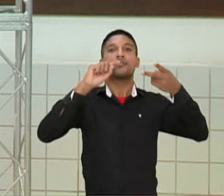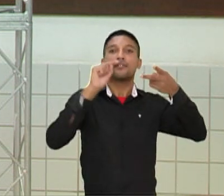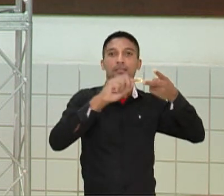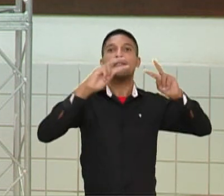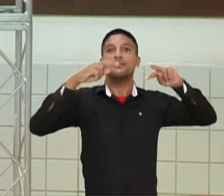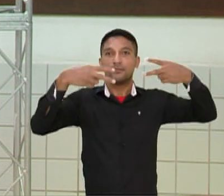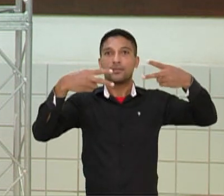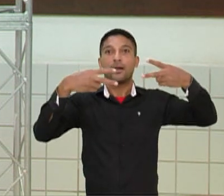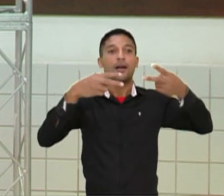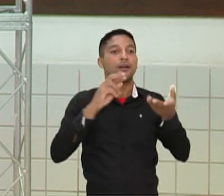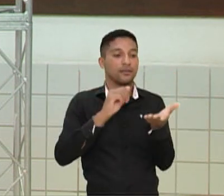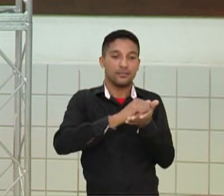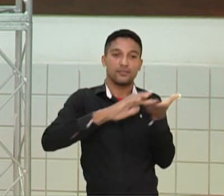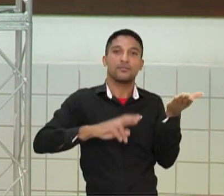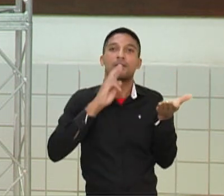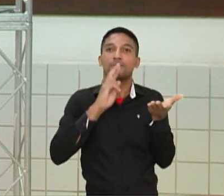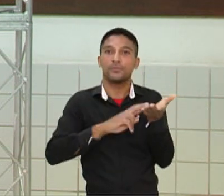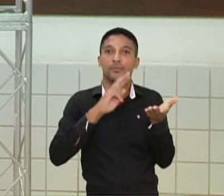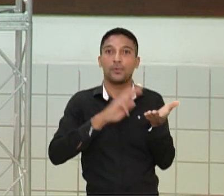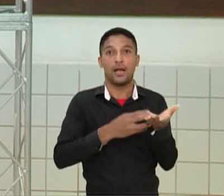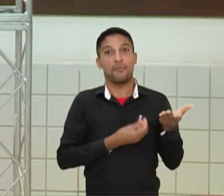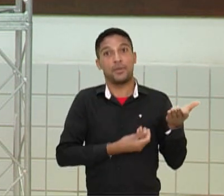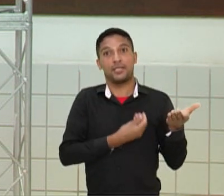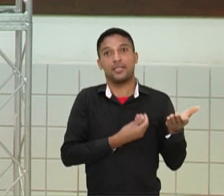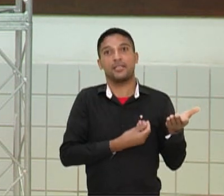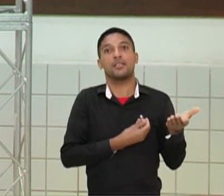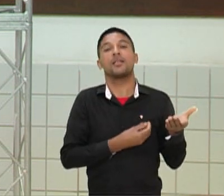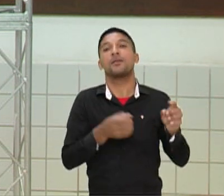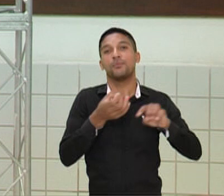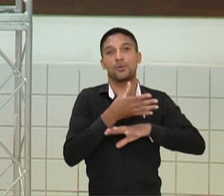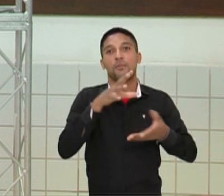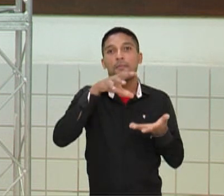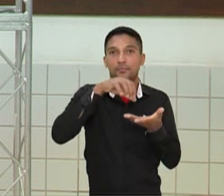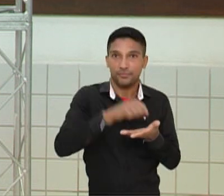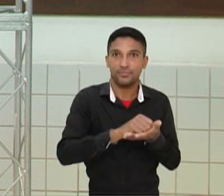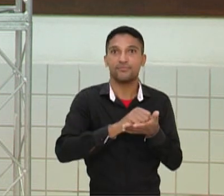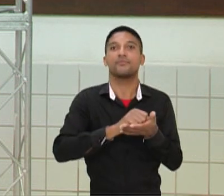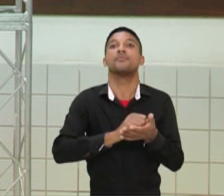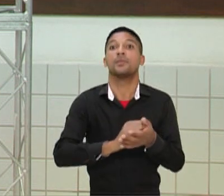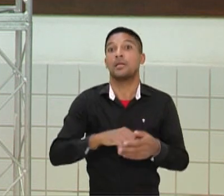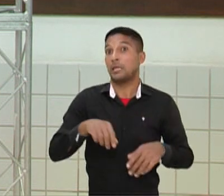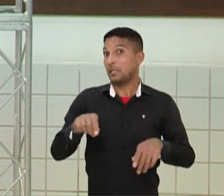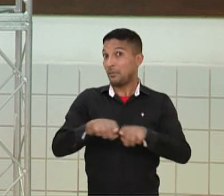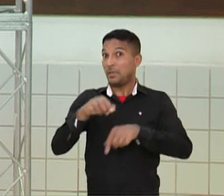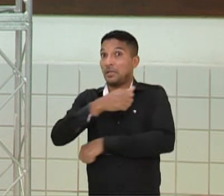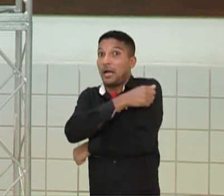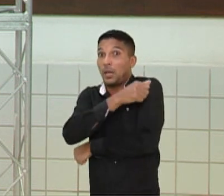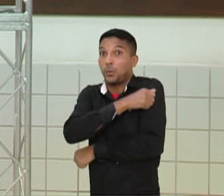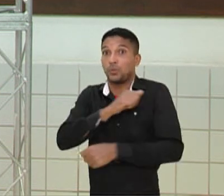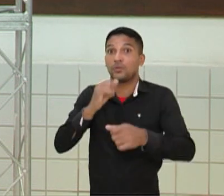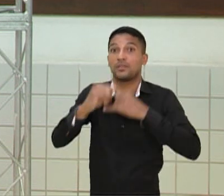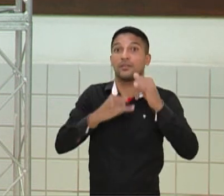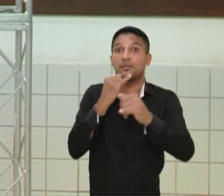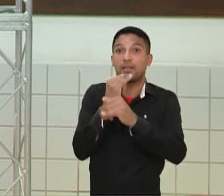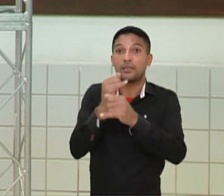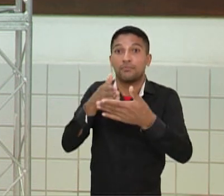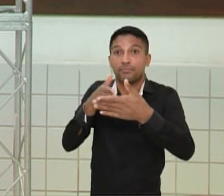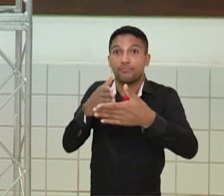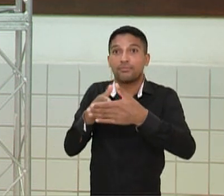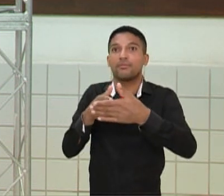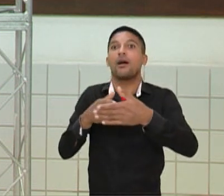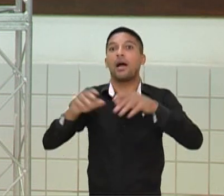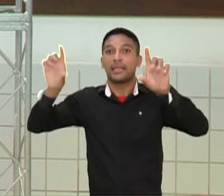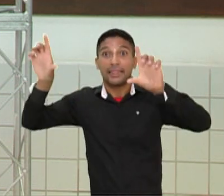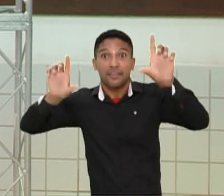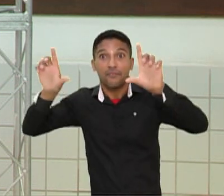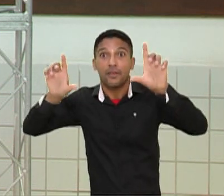obrigatória, registra a tua frequência, tudo tranquilo. Se você está fazendo pela TV, faz as atividades bonitinho, entrega na escola